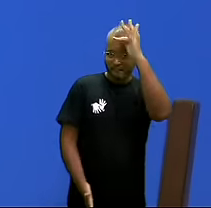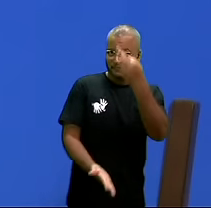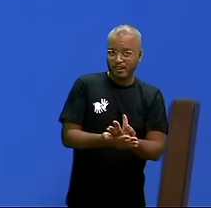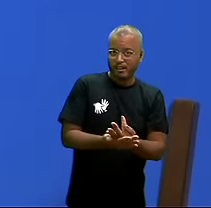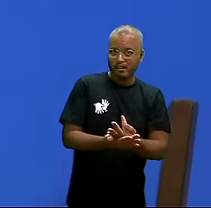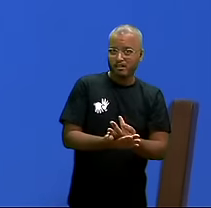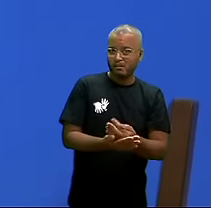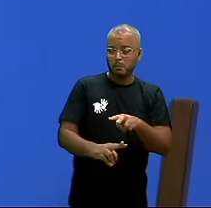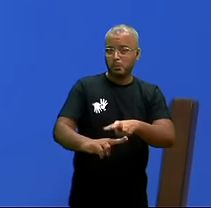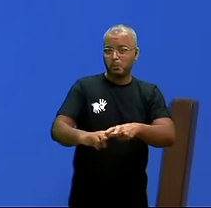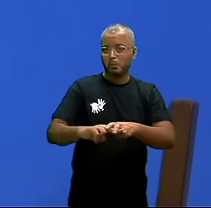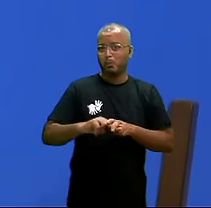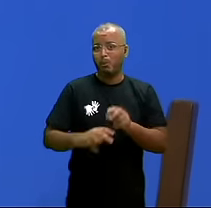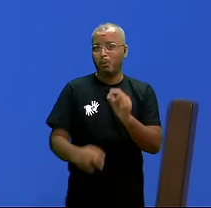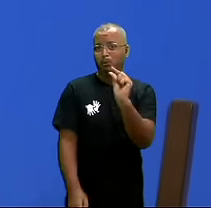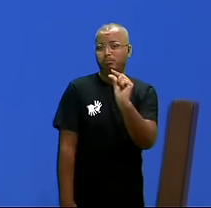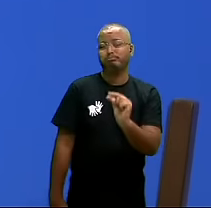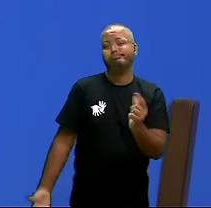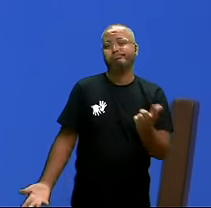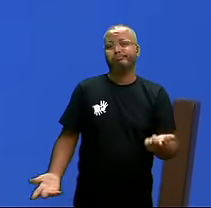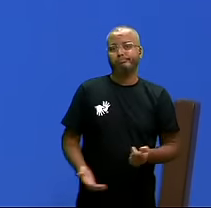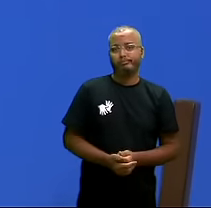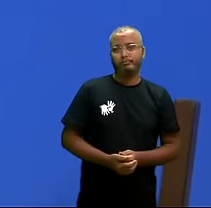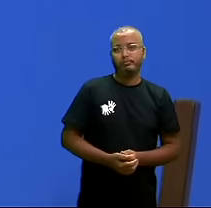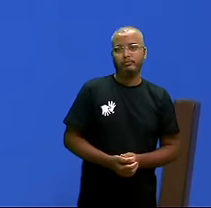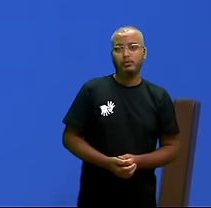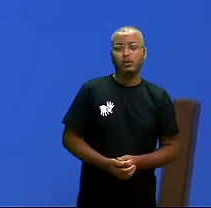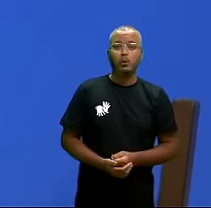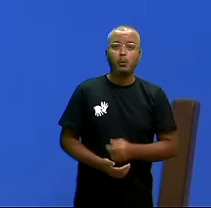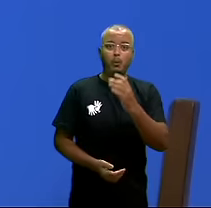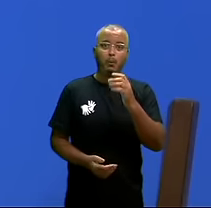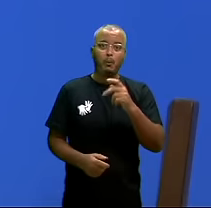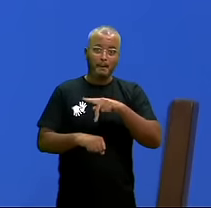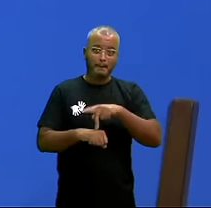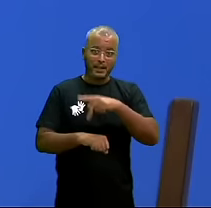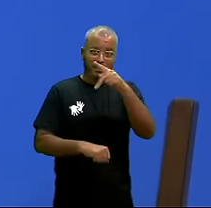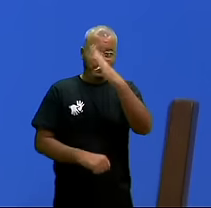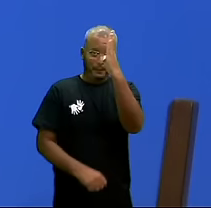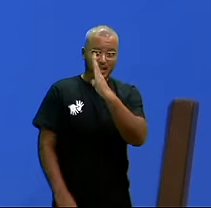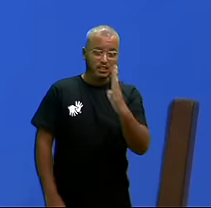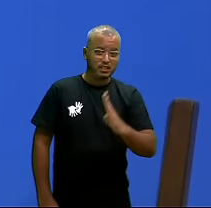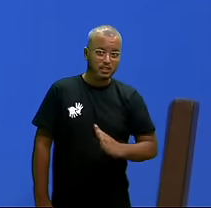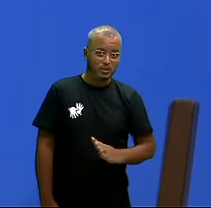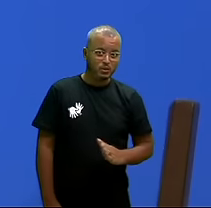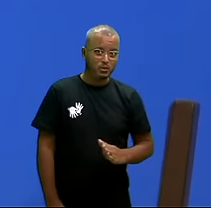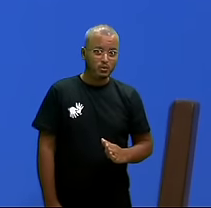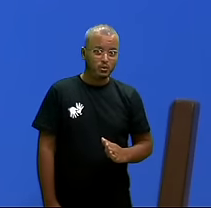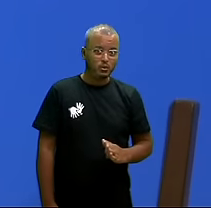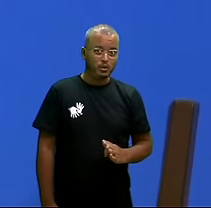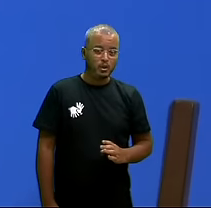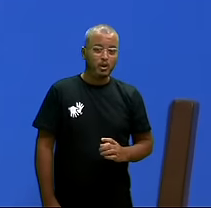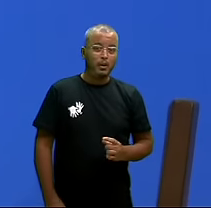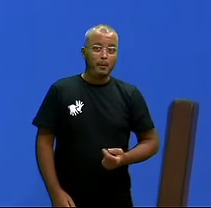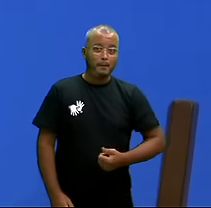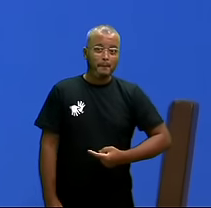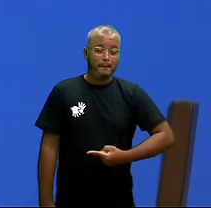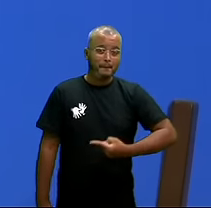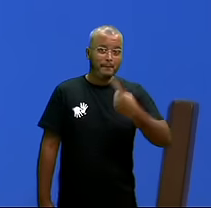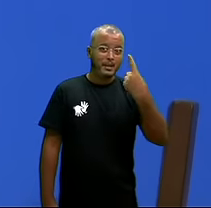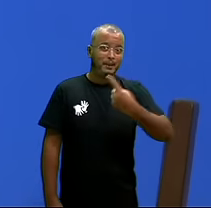escute, o Brasil é o país número um em pessoas com transtorno de ansiedade no